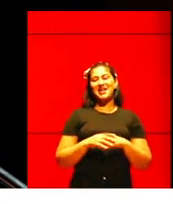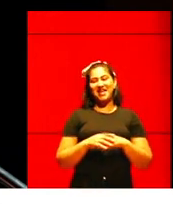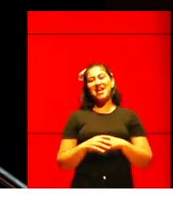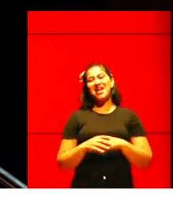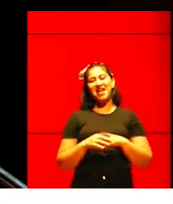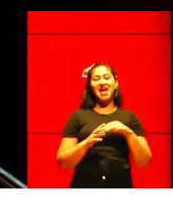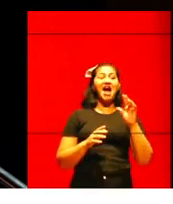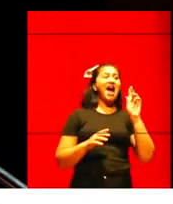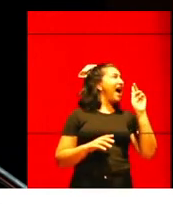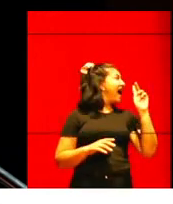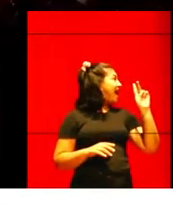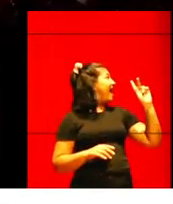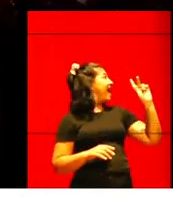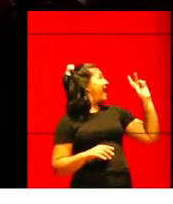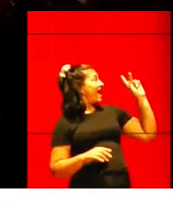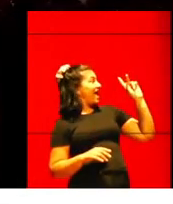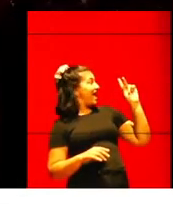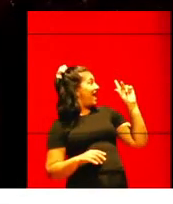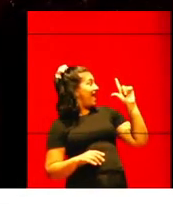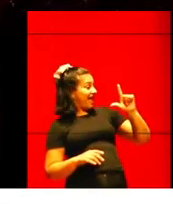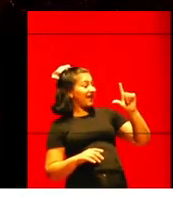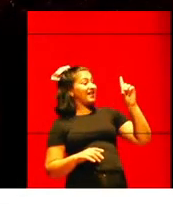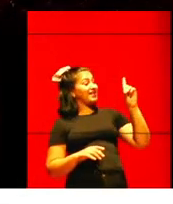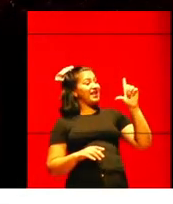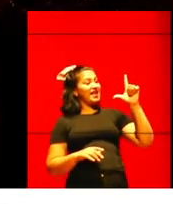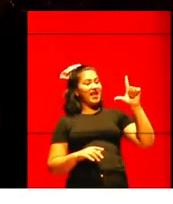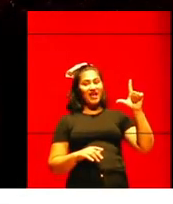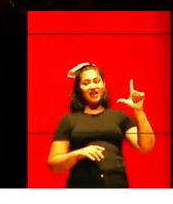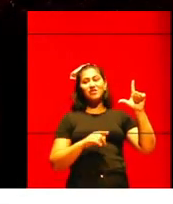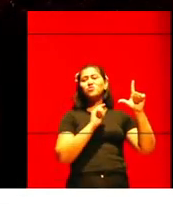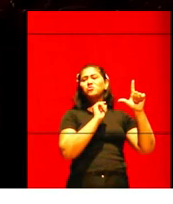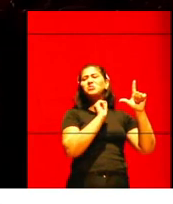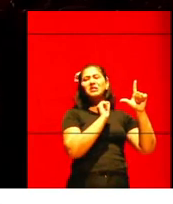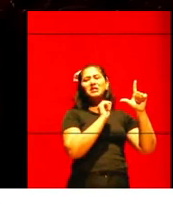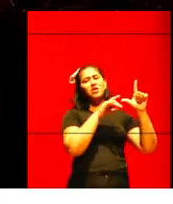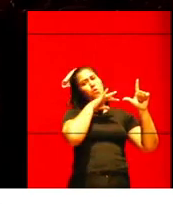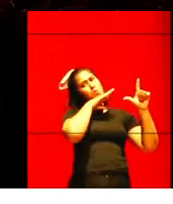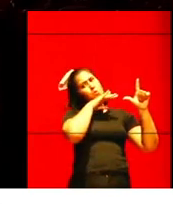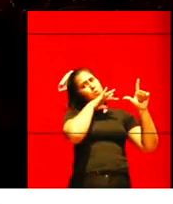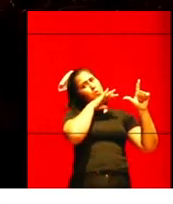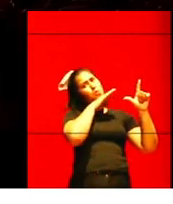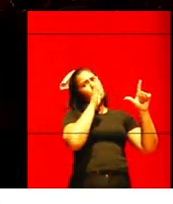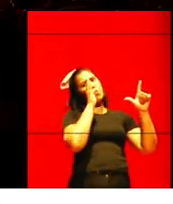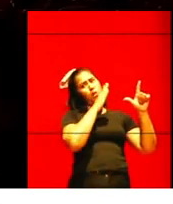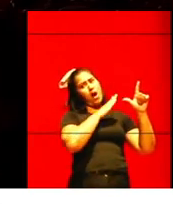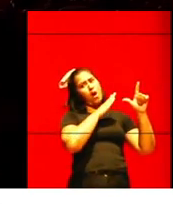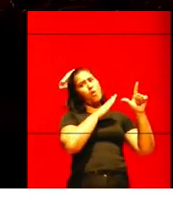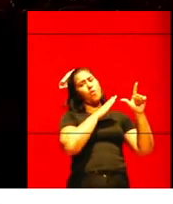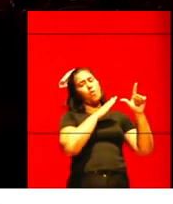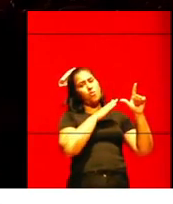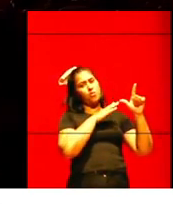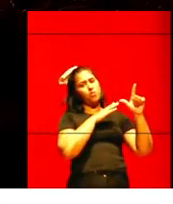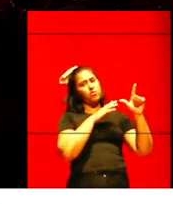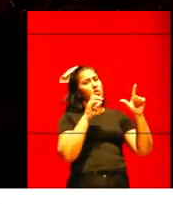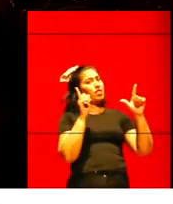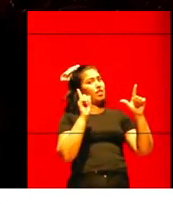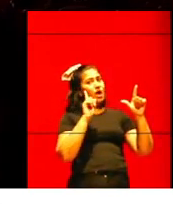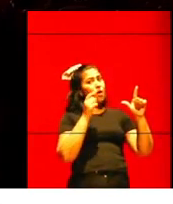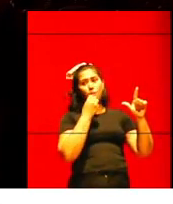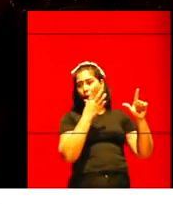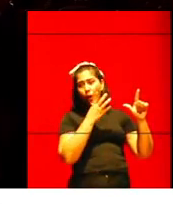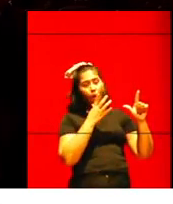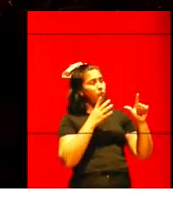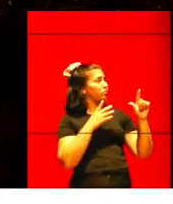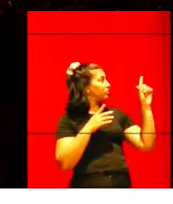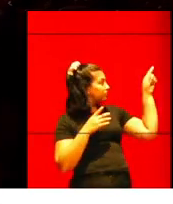é ruim por quê? Porque logo Deus leva. Então, se logo Deus leva, é porque ele é muito ruim. Não é muito bom,